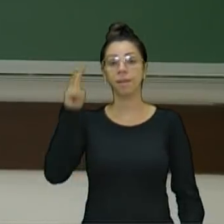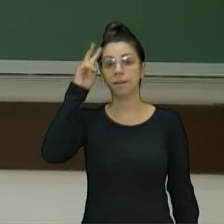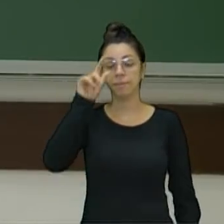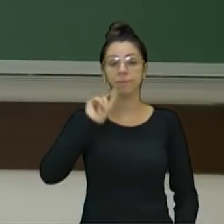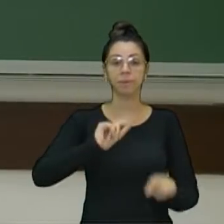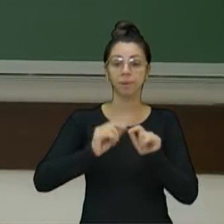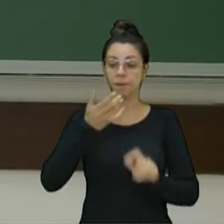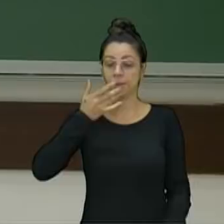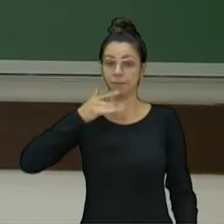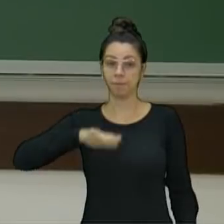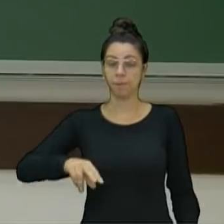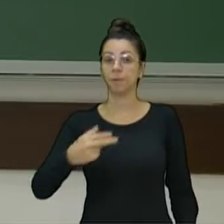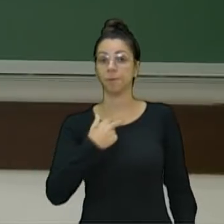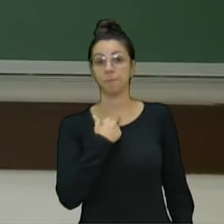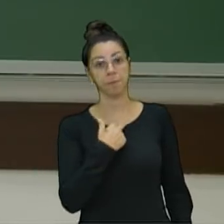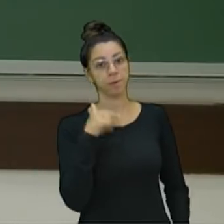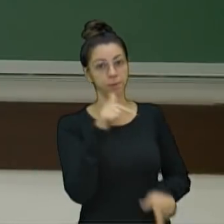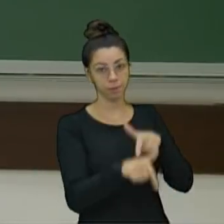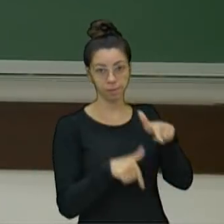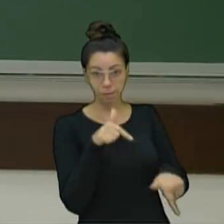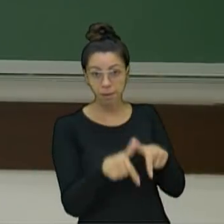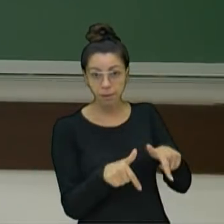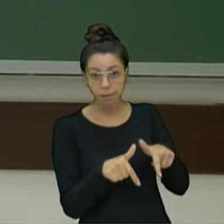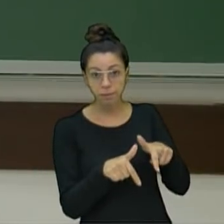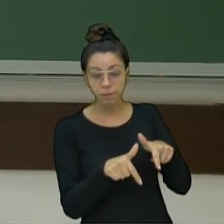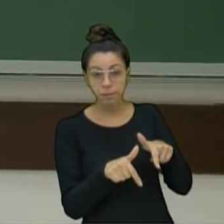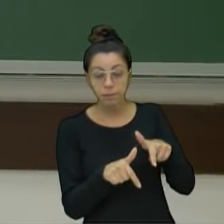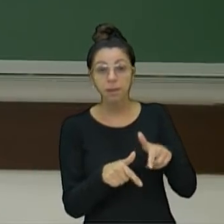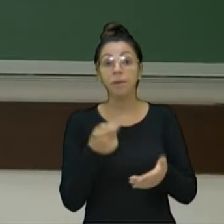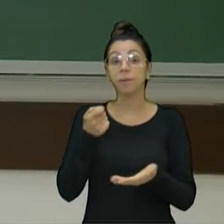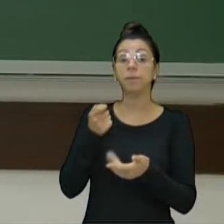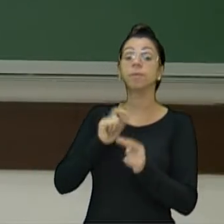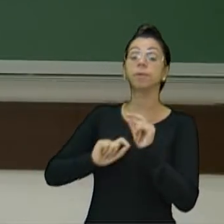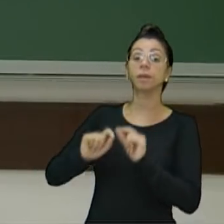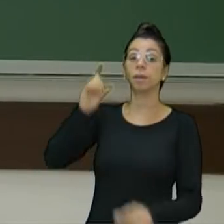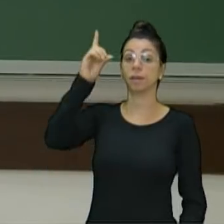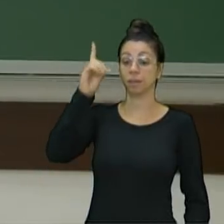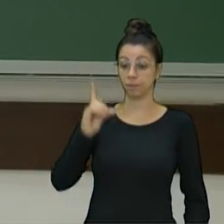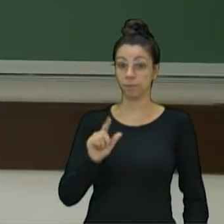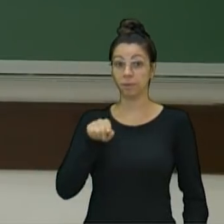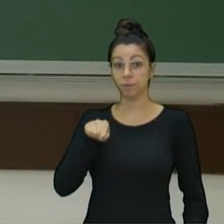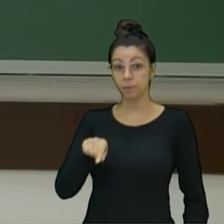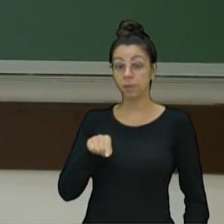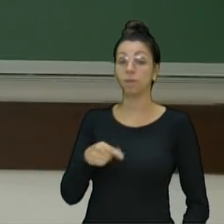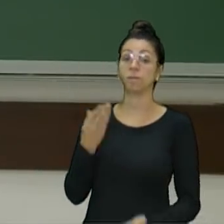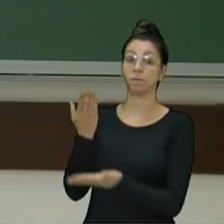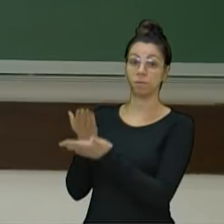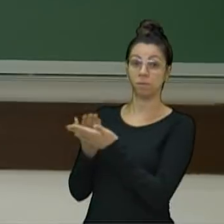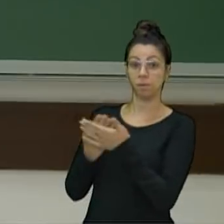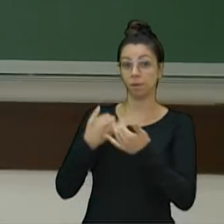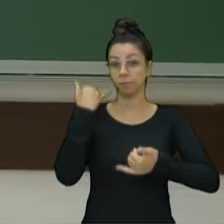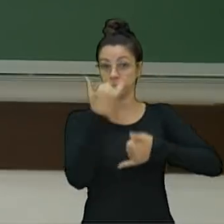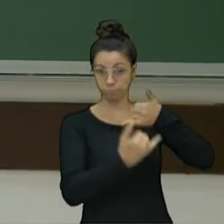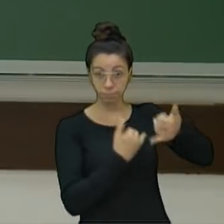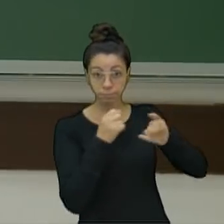as crianças não podem trabalhar, né? O dever da criança é estudar e brincar.